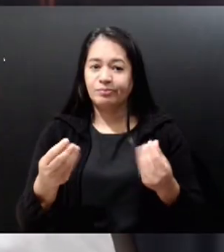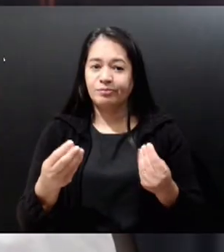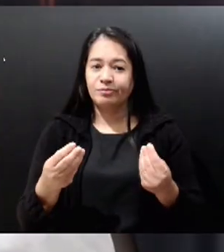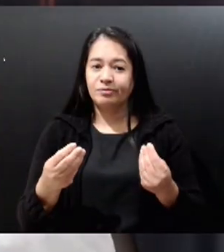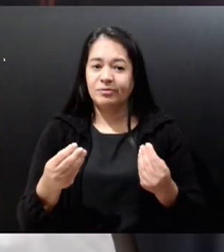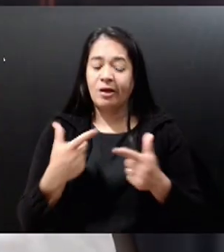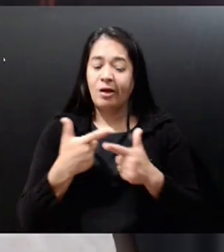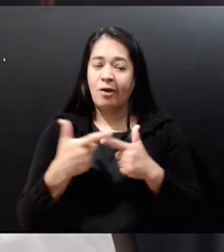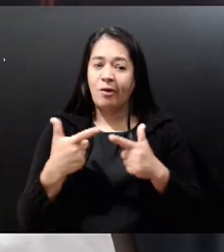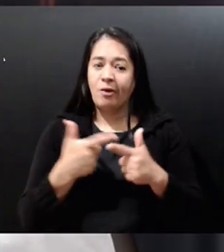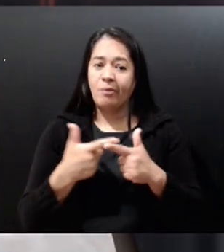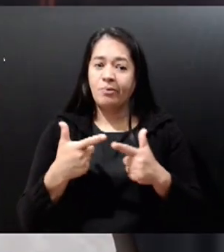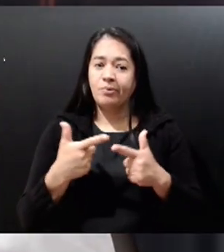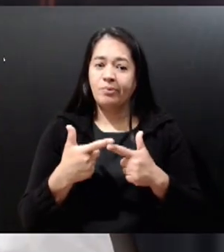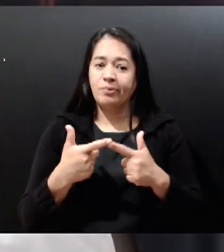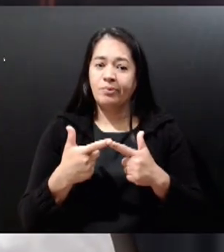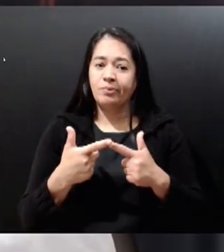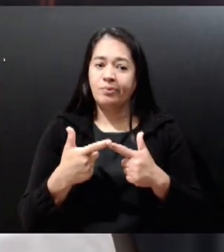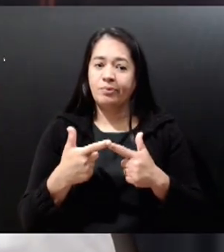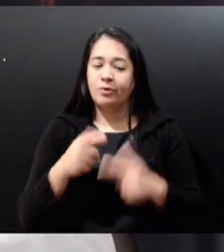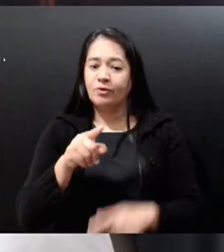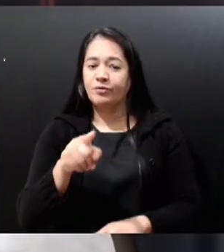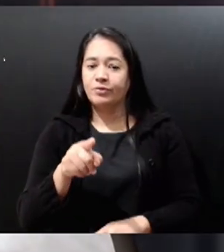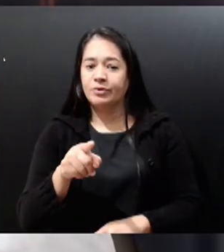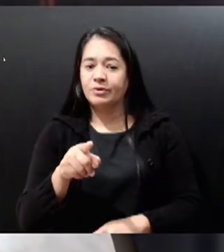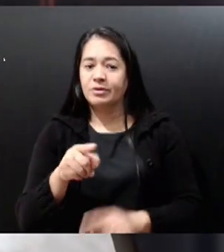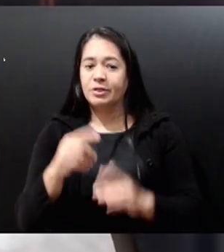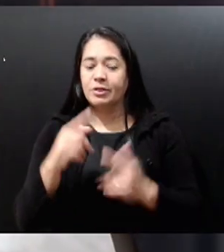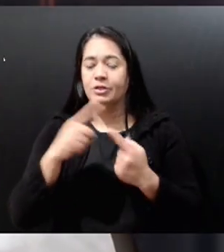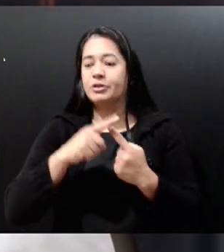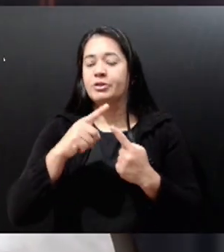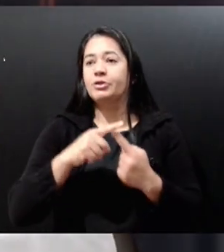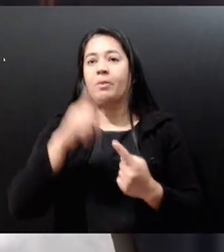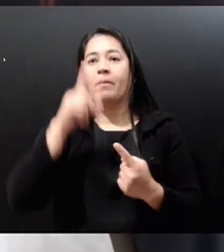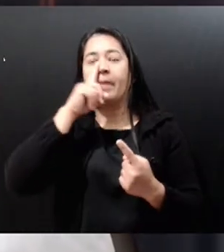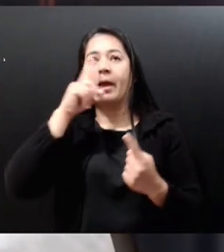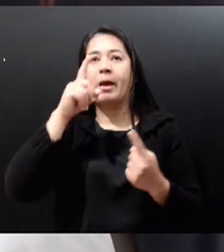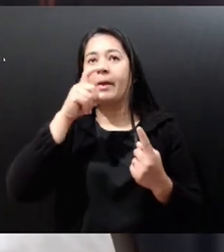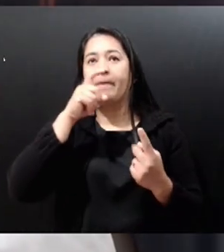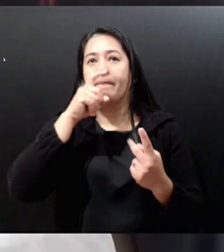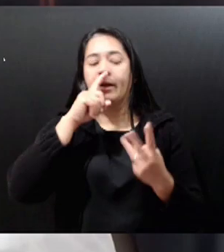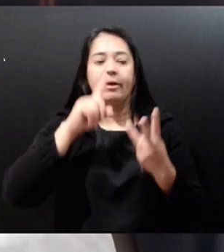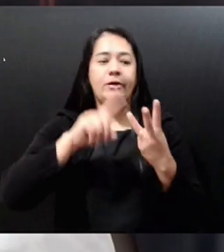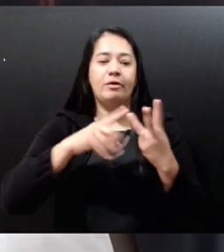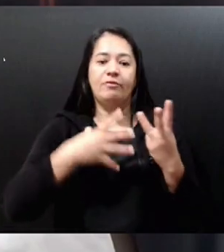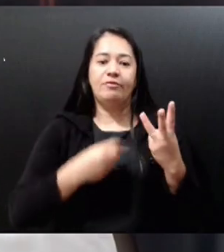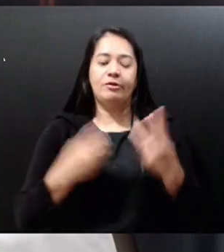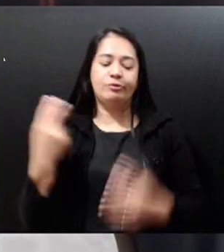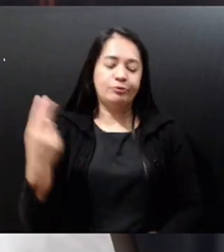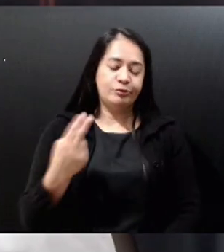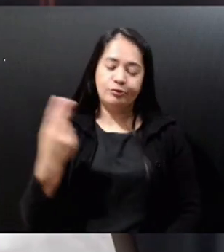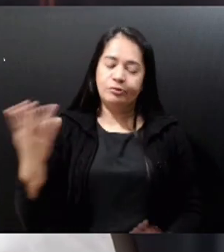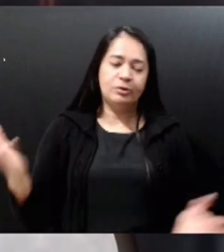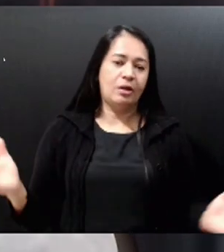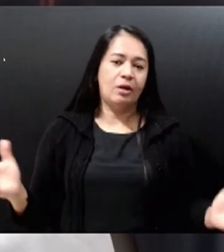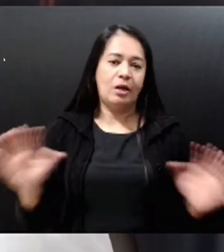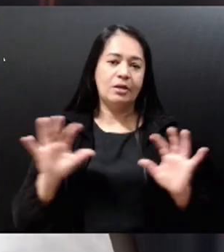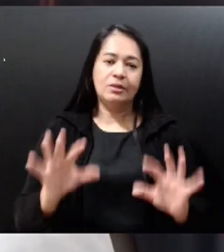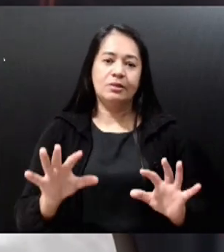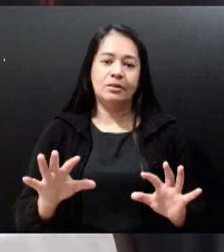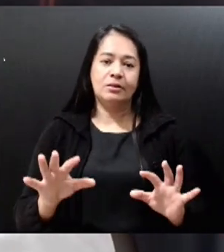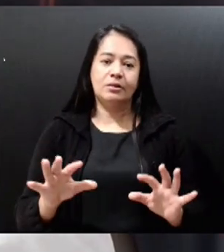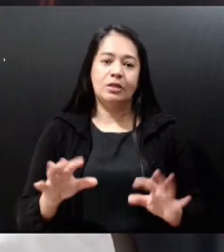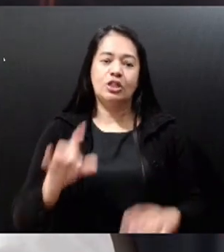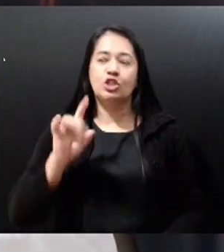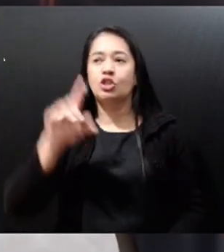problemático, né? Você trazer esse modelo de pai, mãe, filho. Hoje em dia não dá mais para ser desse jeito, ou só dia dos pais, o dia das